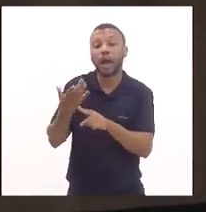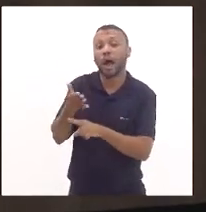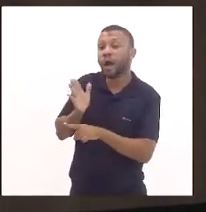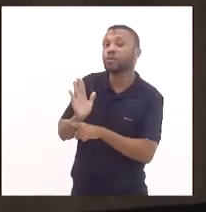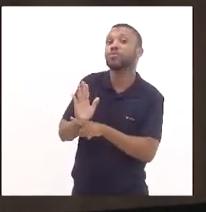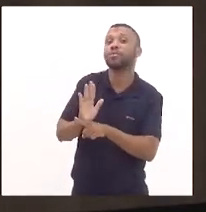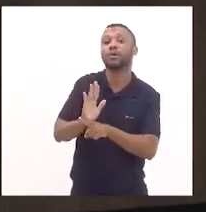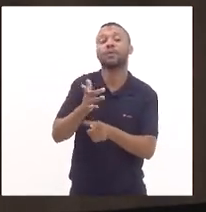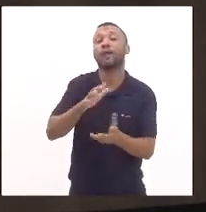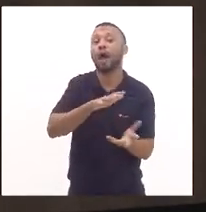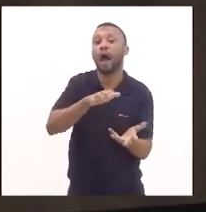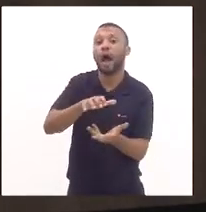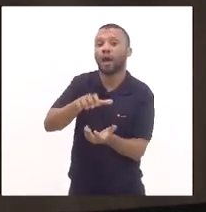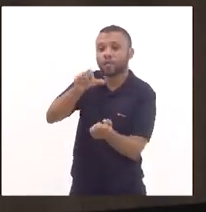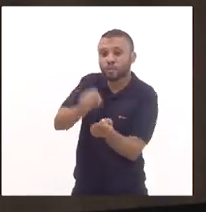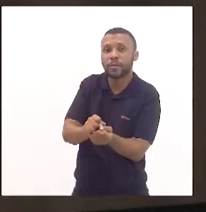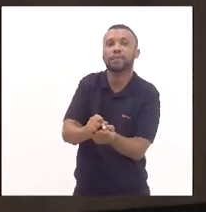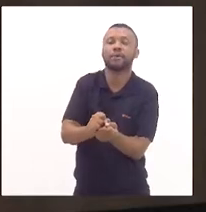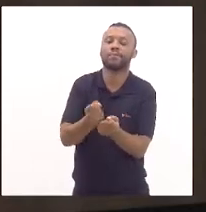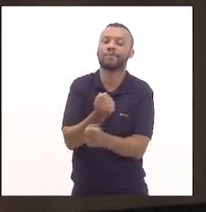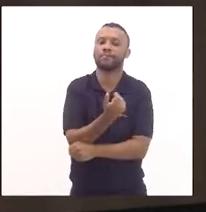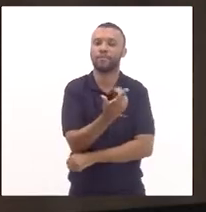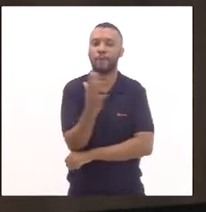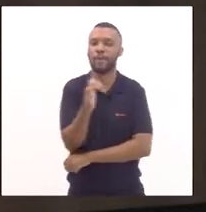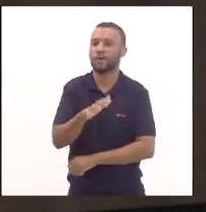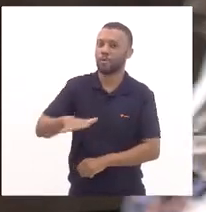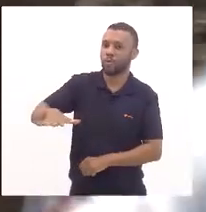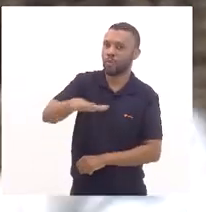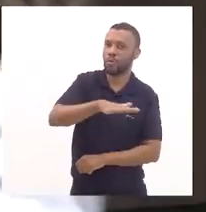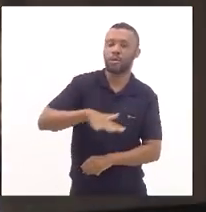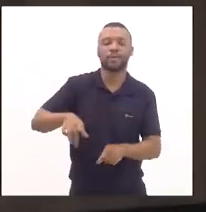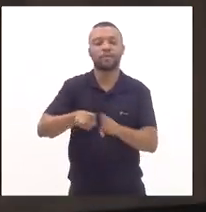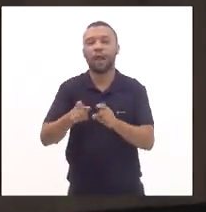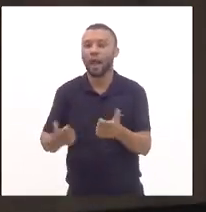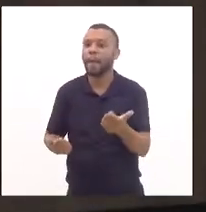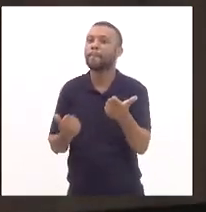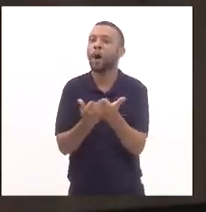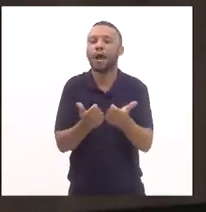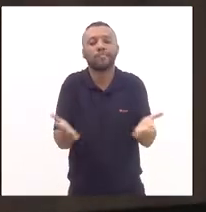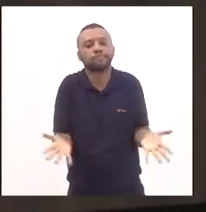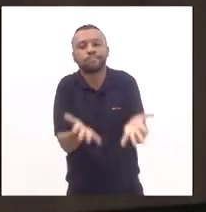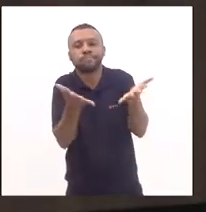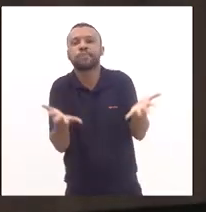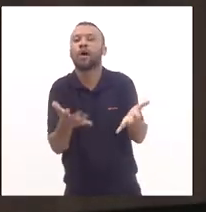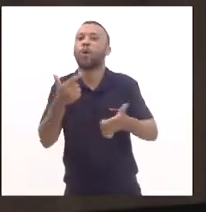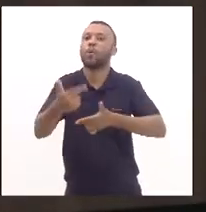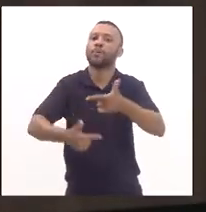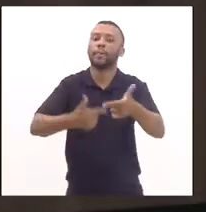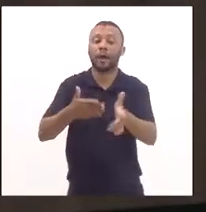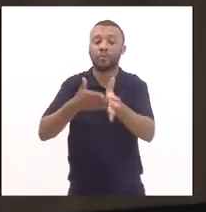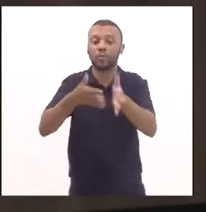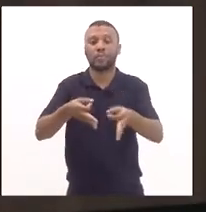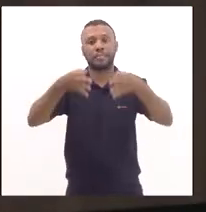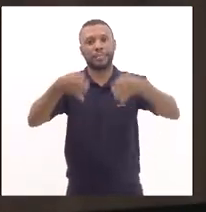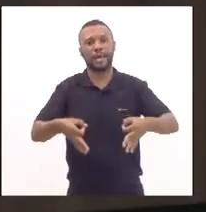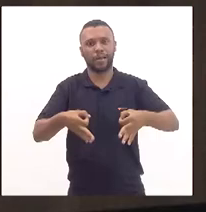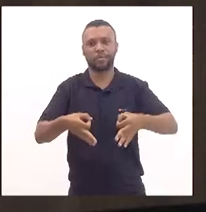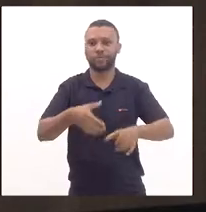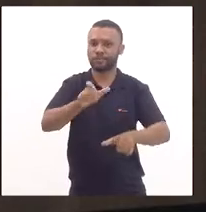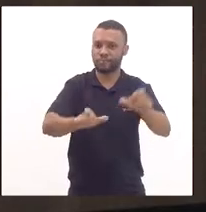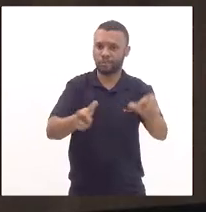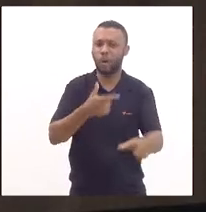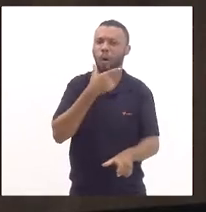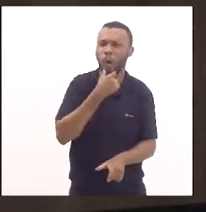da sustentabilidade ambiental, seja porque apoia e favorece o trabalho honesto de homens e mulheres